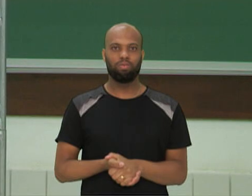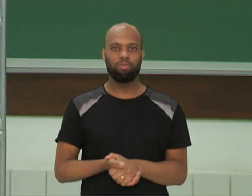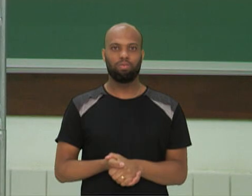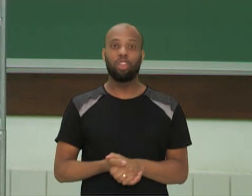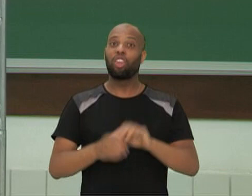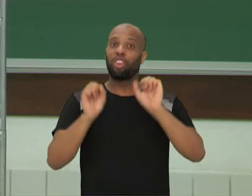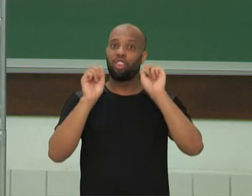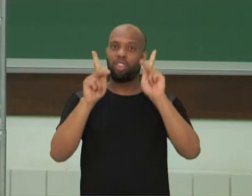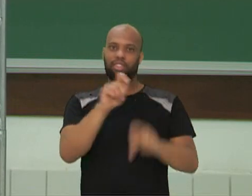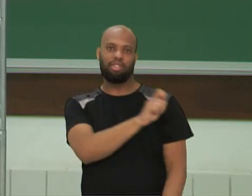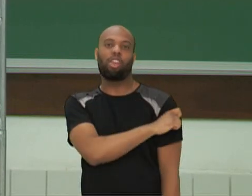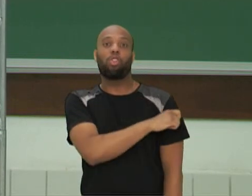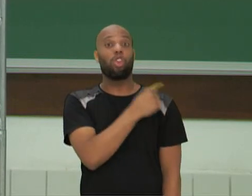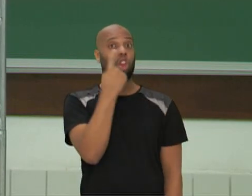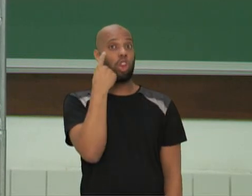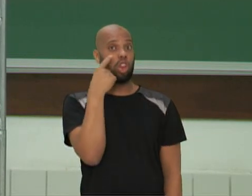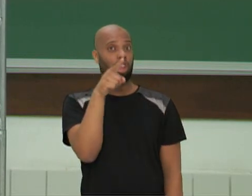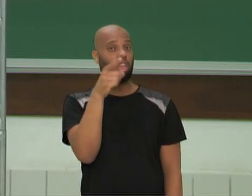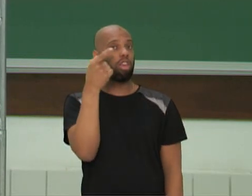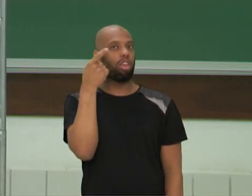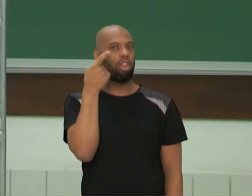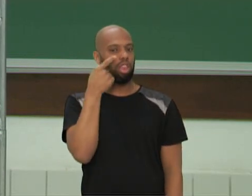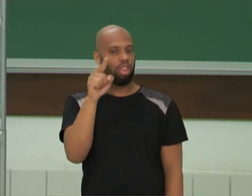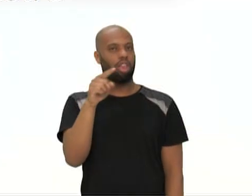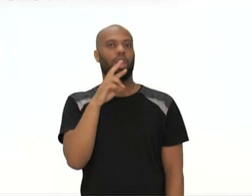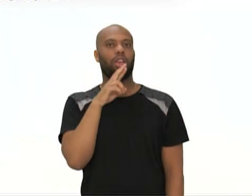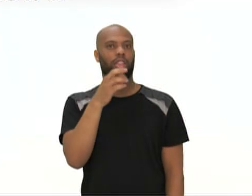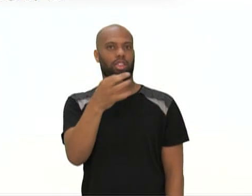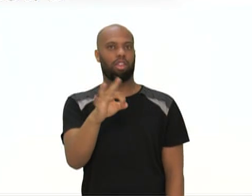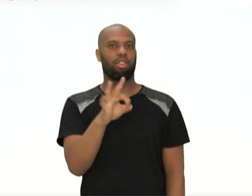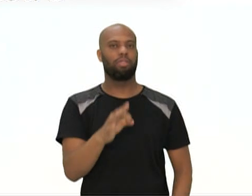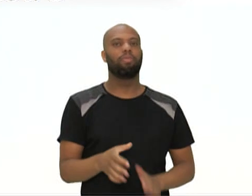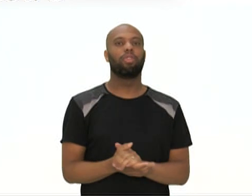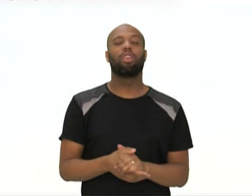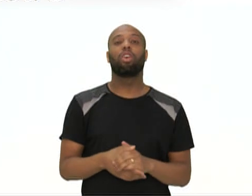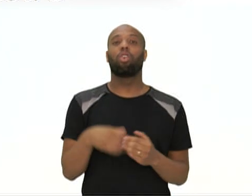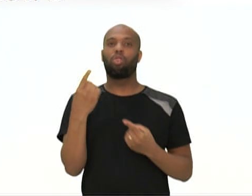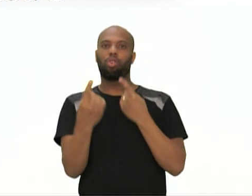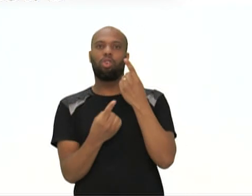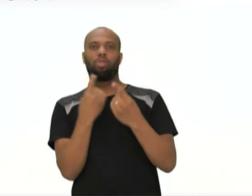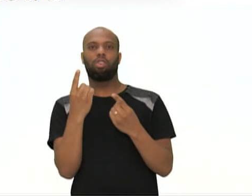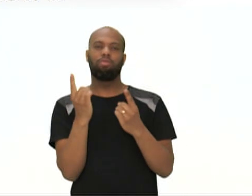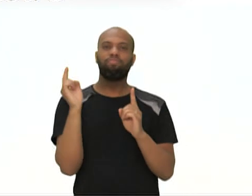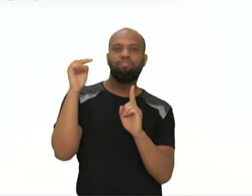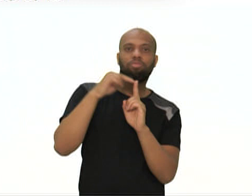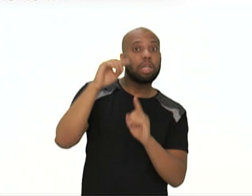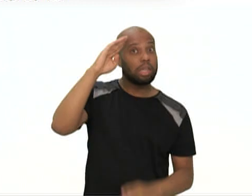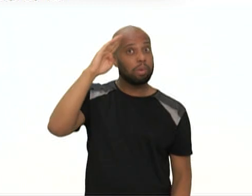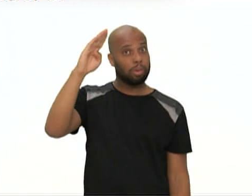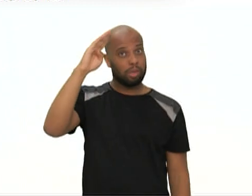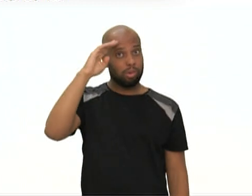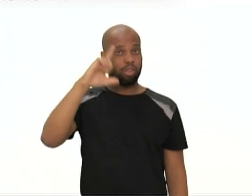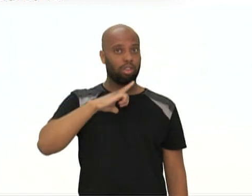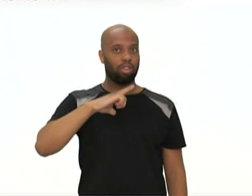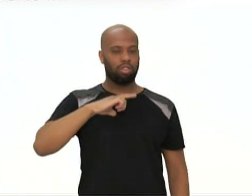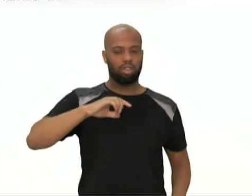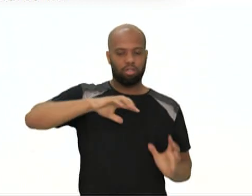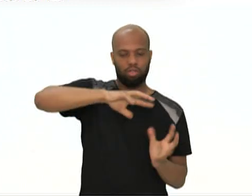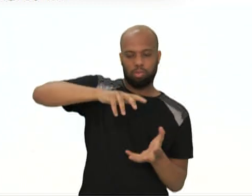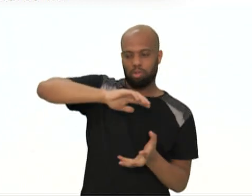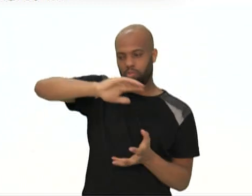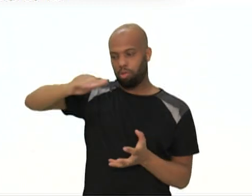Muito bem, estudante. Vamos ver se você acertou. Qual é a principal função da camada de